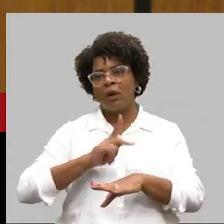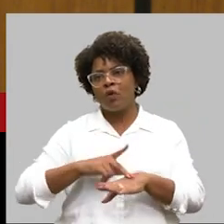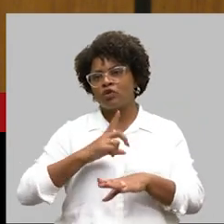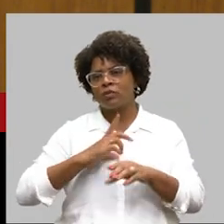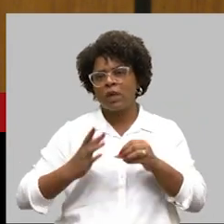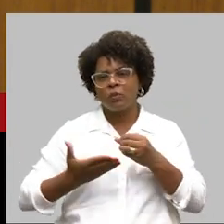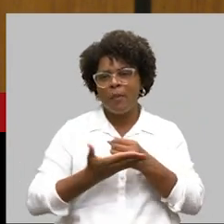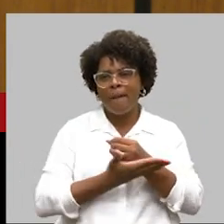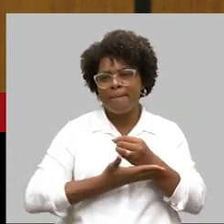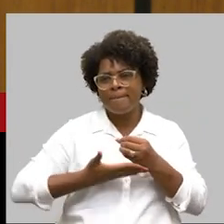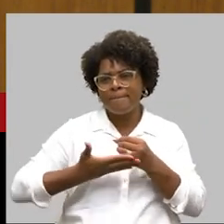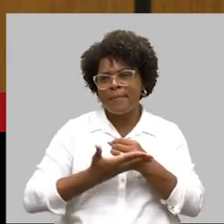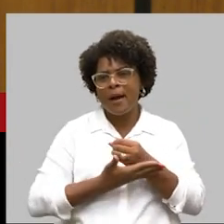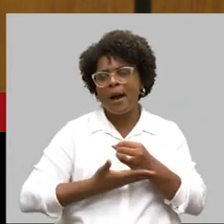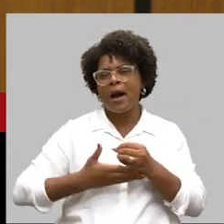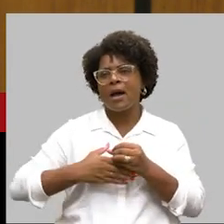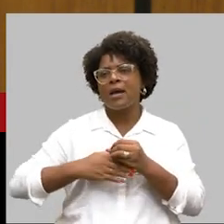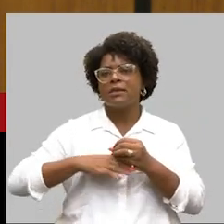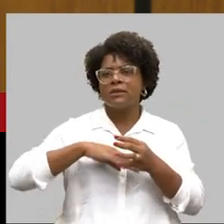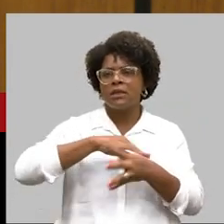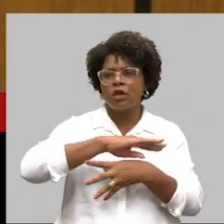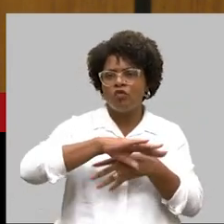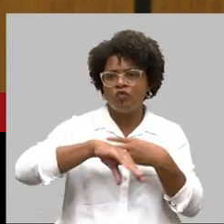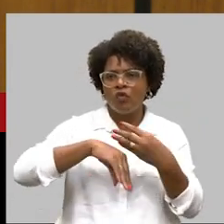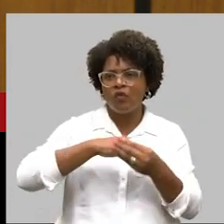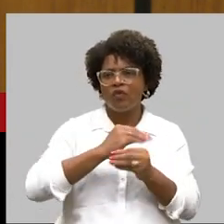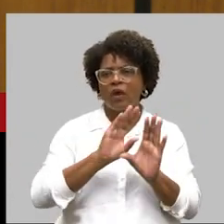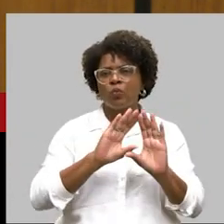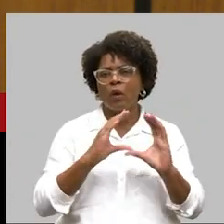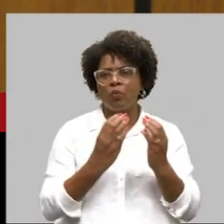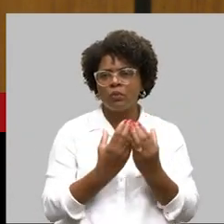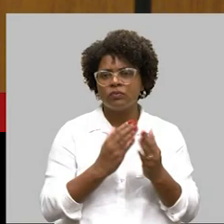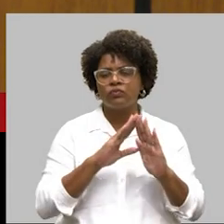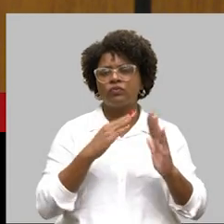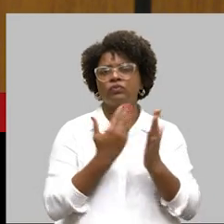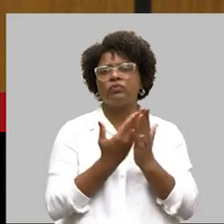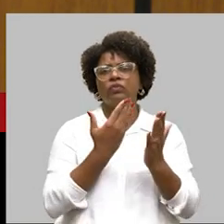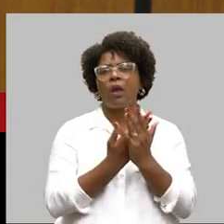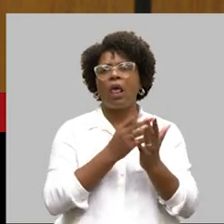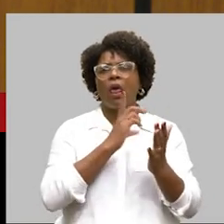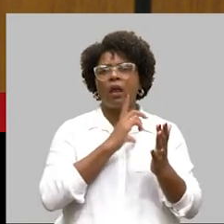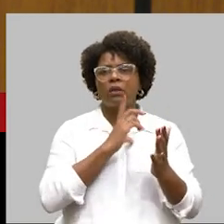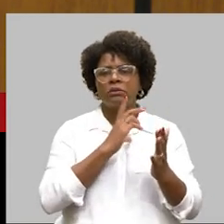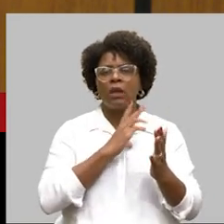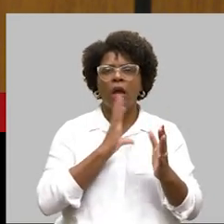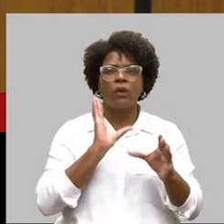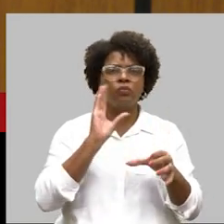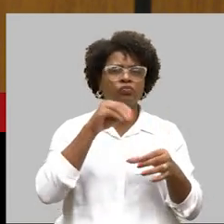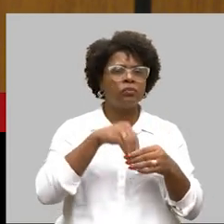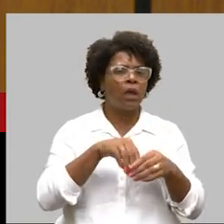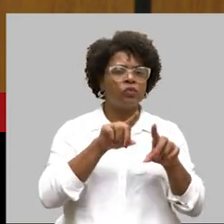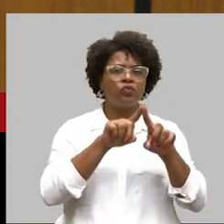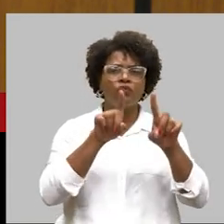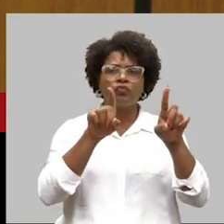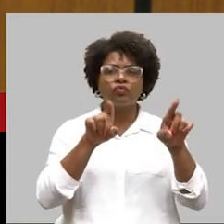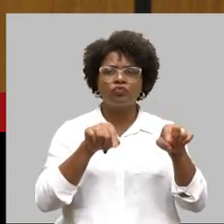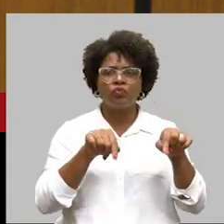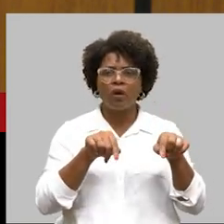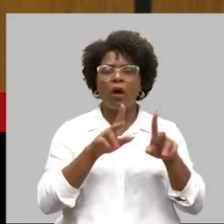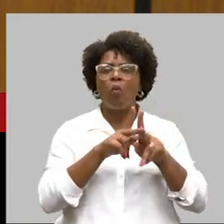comunidade escolar possuindo em todo o quadro docentes com mais